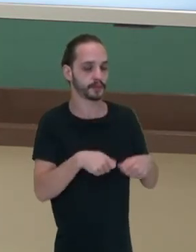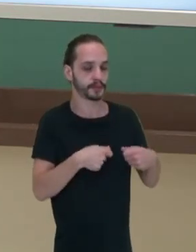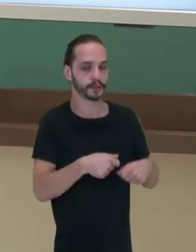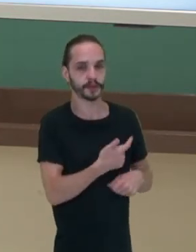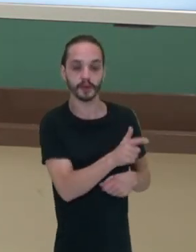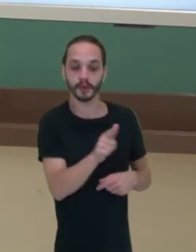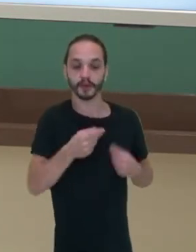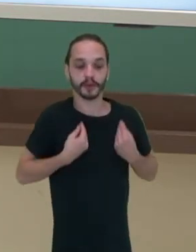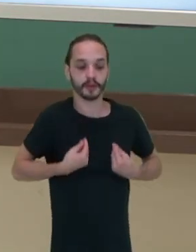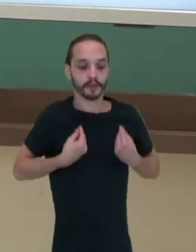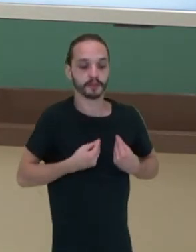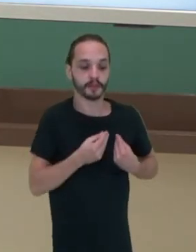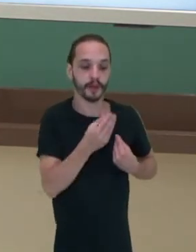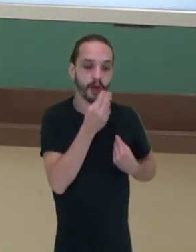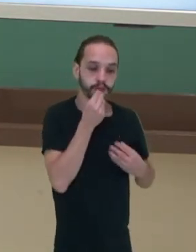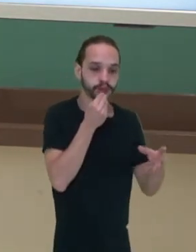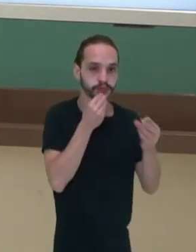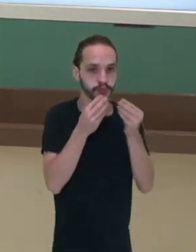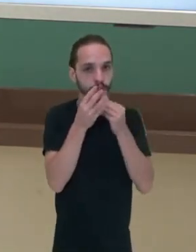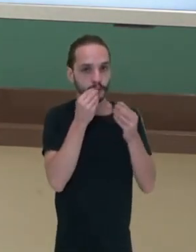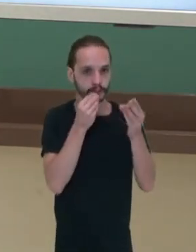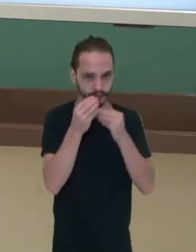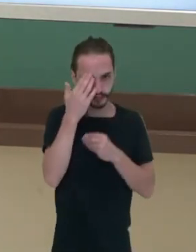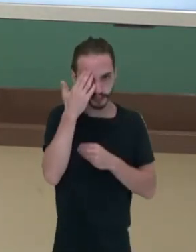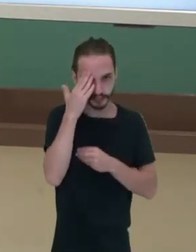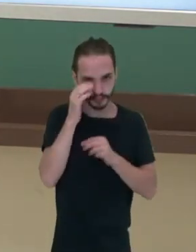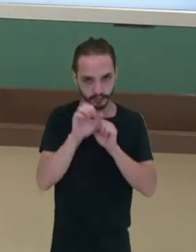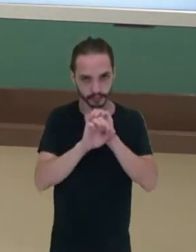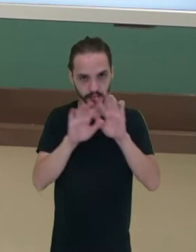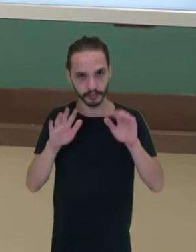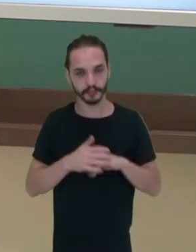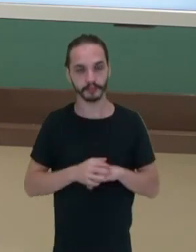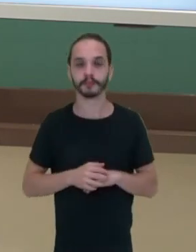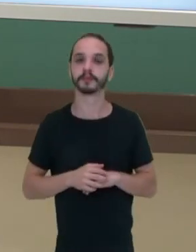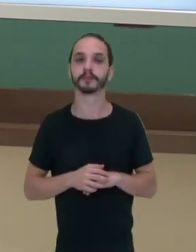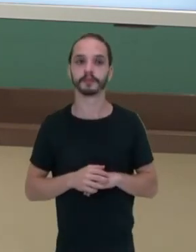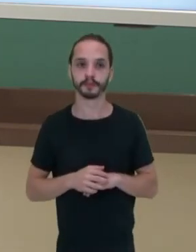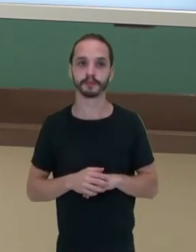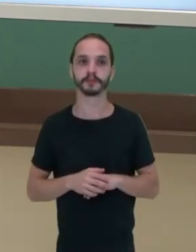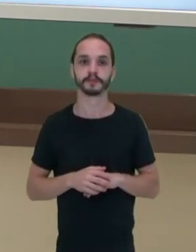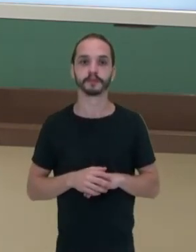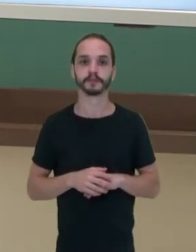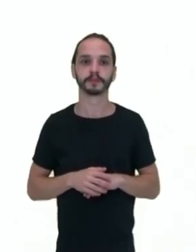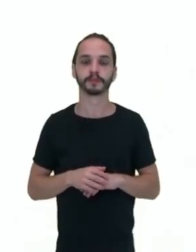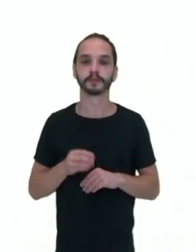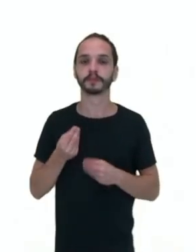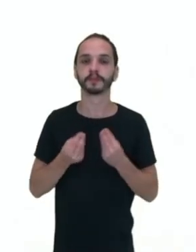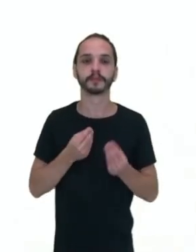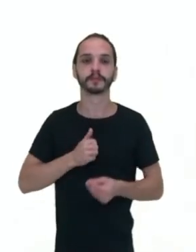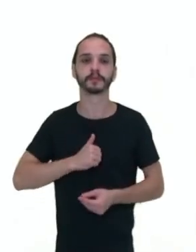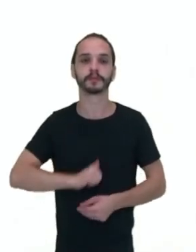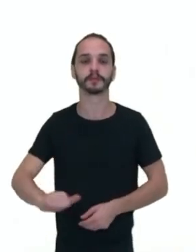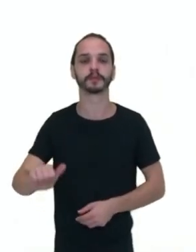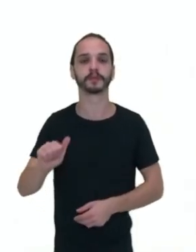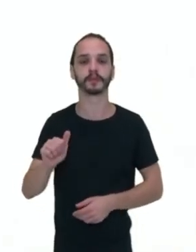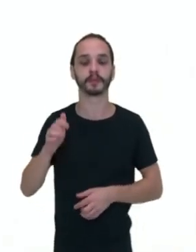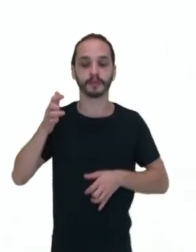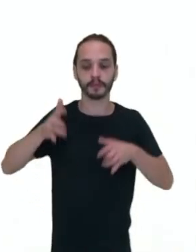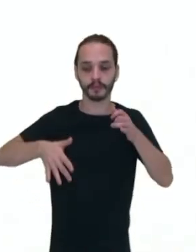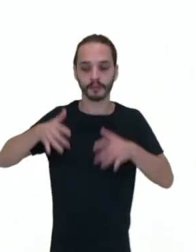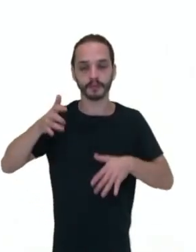organismos para se alimentar. Claro isso? A excreção, né? Aqueles resíduos que